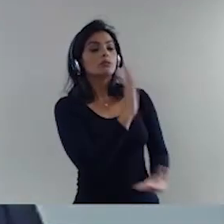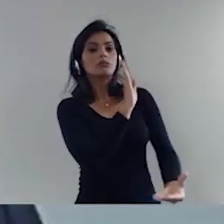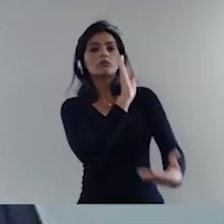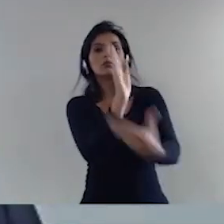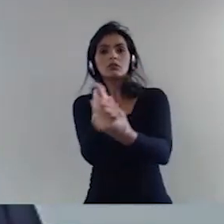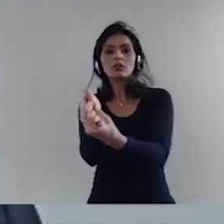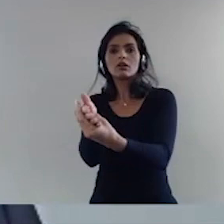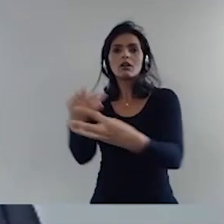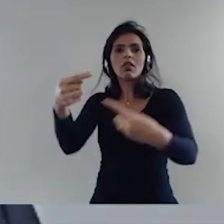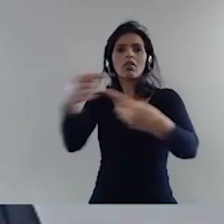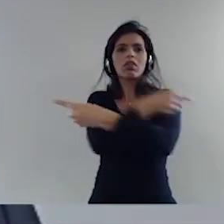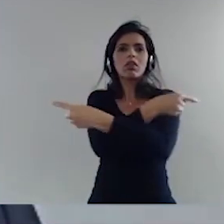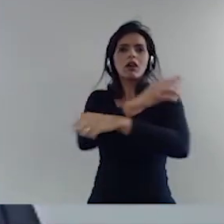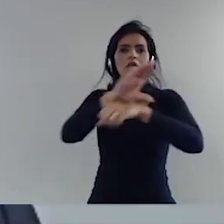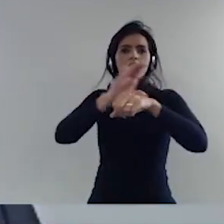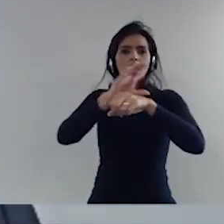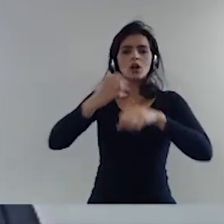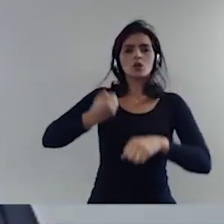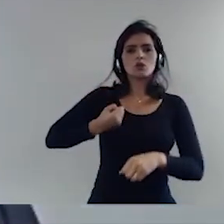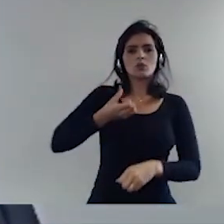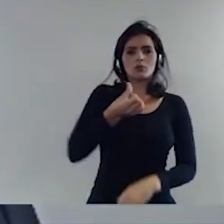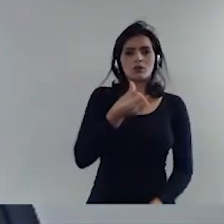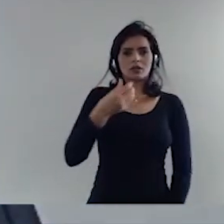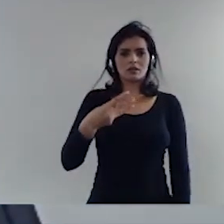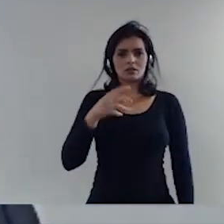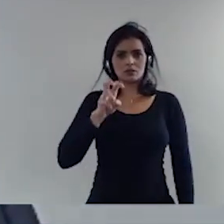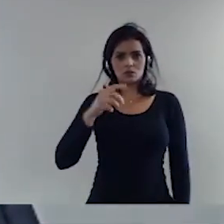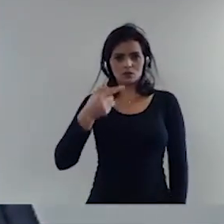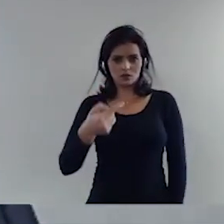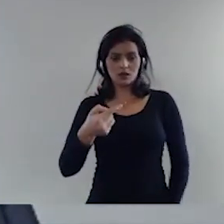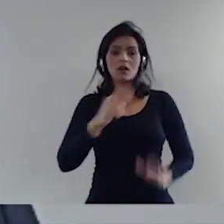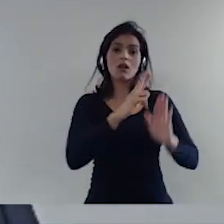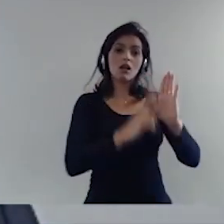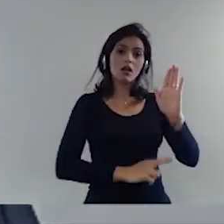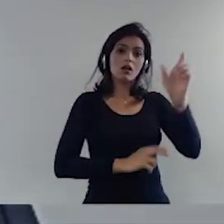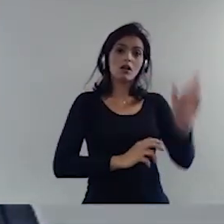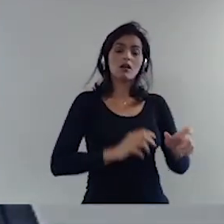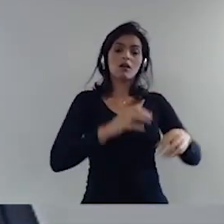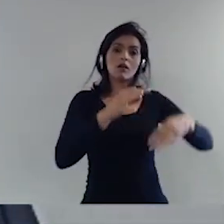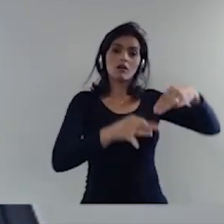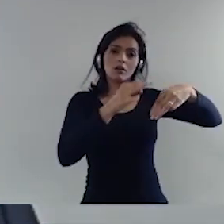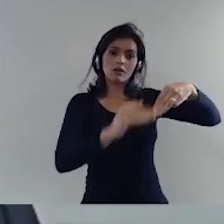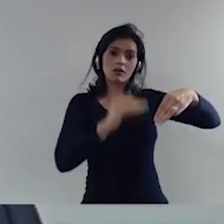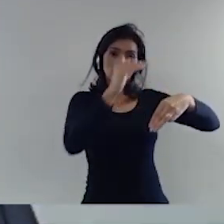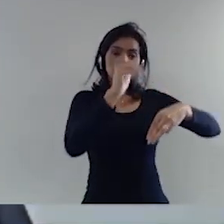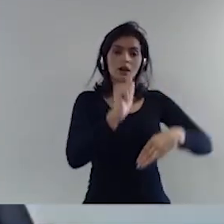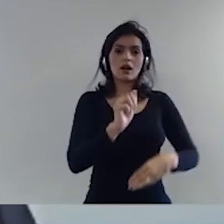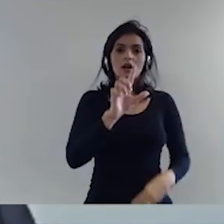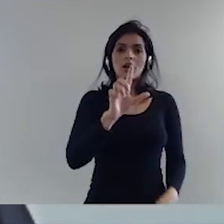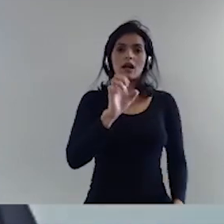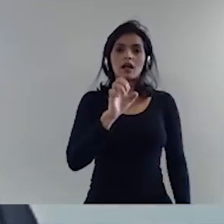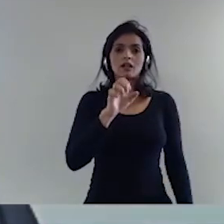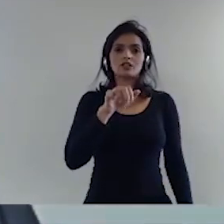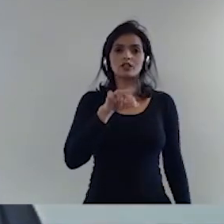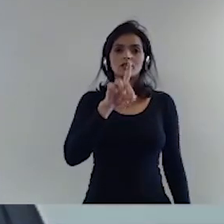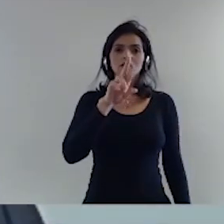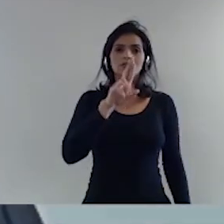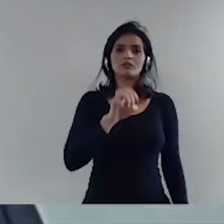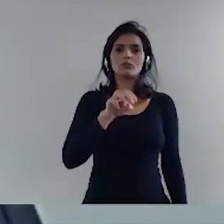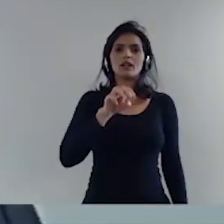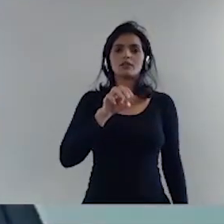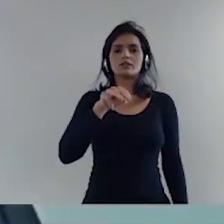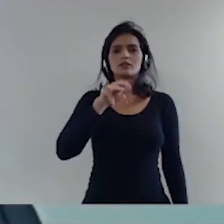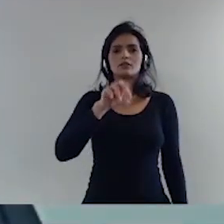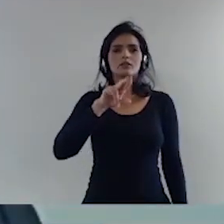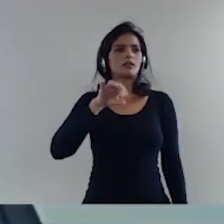direta de inconstitucionalidade que recebeu o número 6357, relatada pelo ministro Alexandre de Moraes. E foi